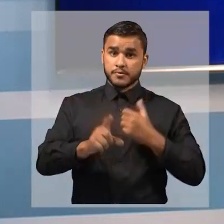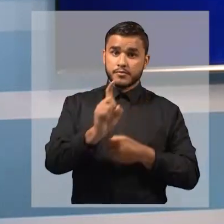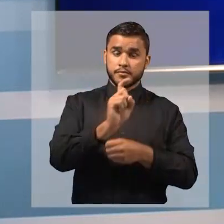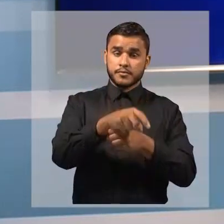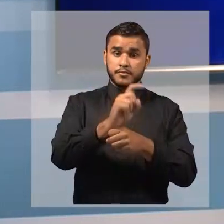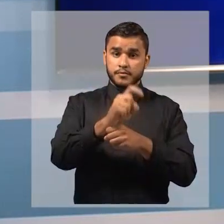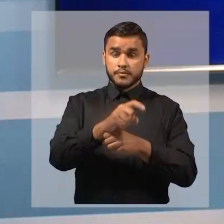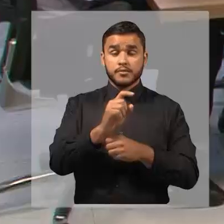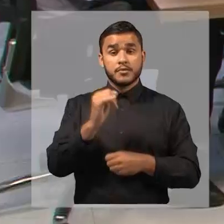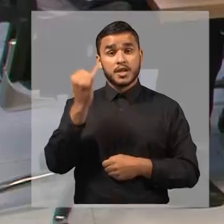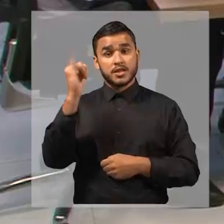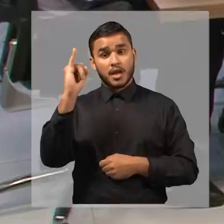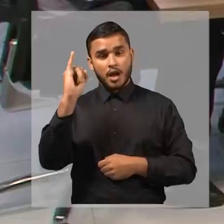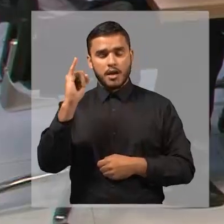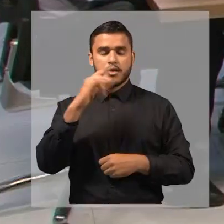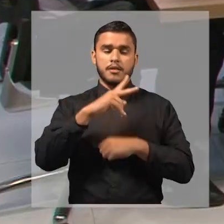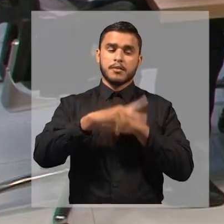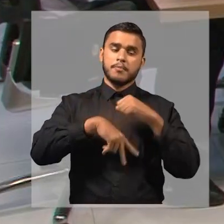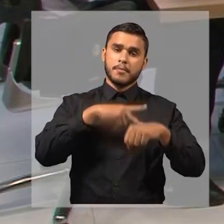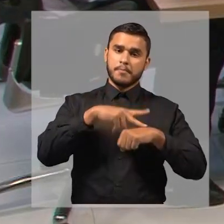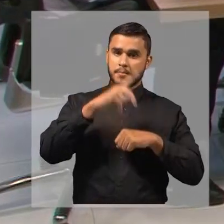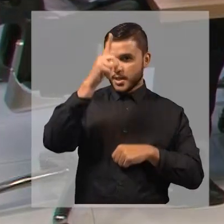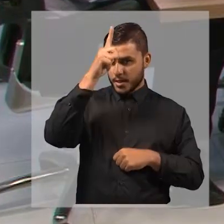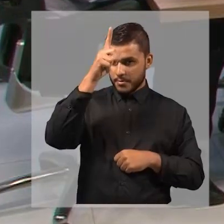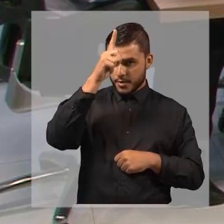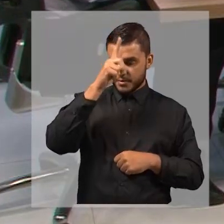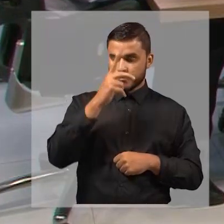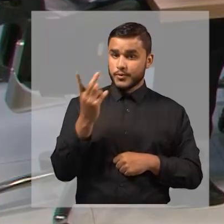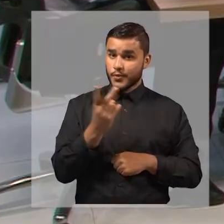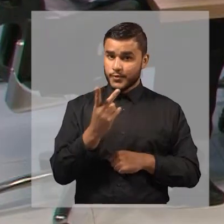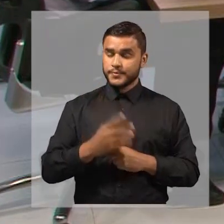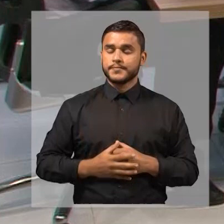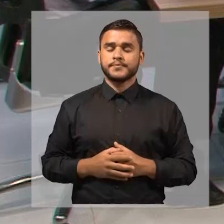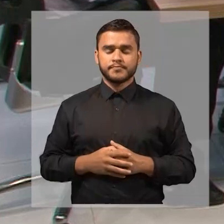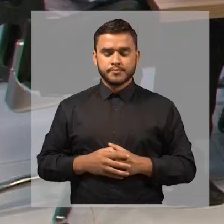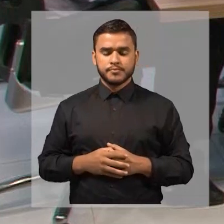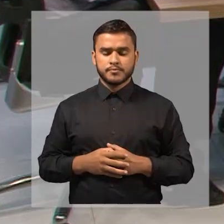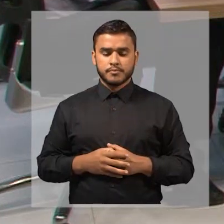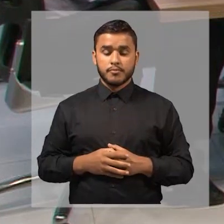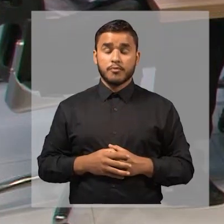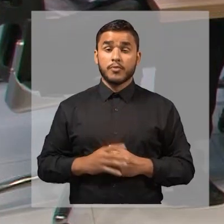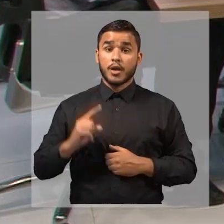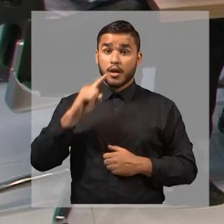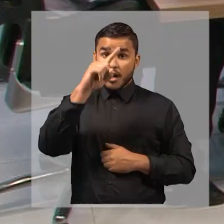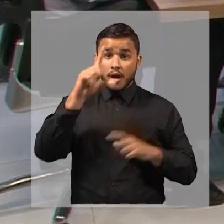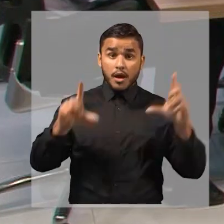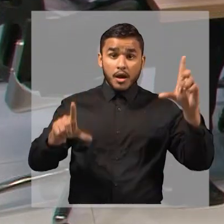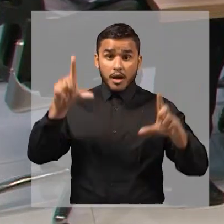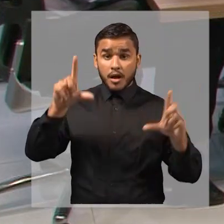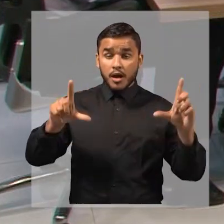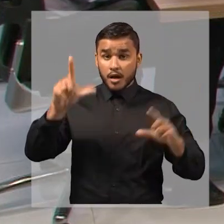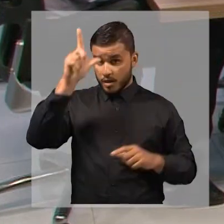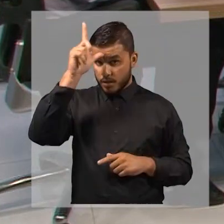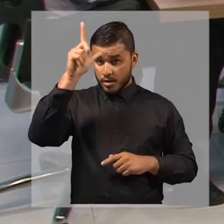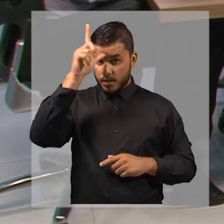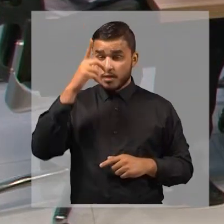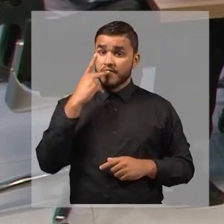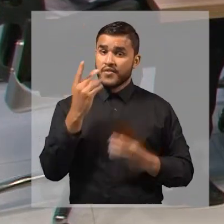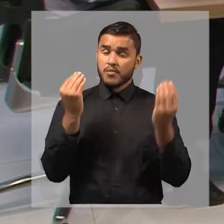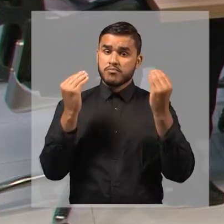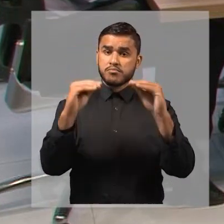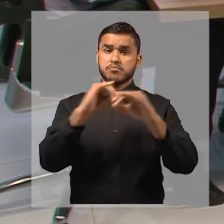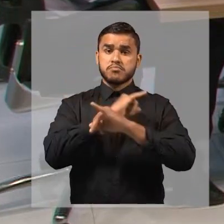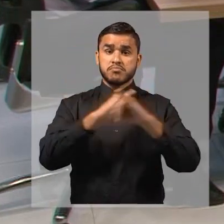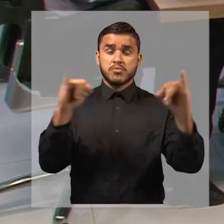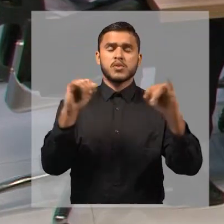o nazismo na Alemanha, o fascismo em Mussolini lá na Itália. A Deutsche Welle, a televisão alemã